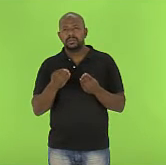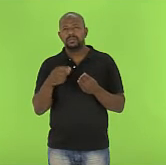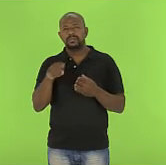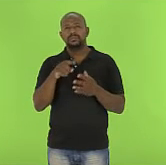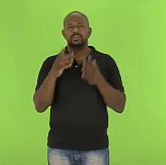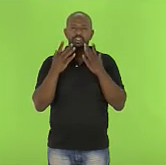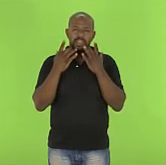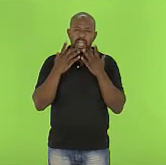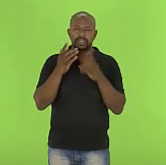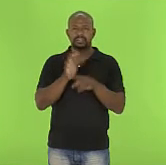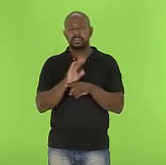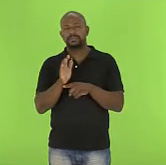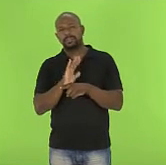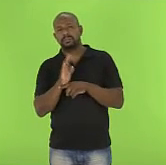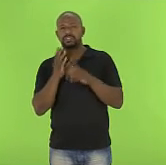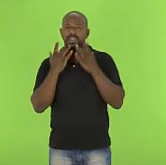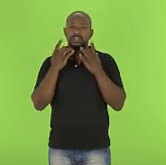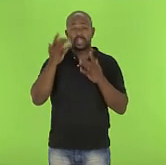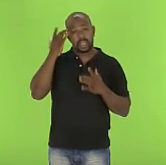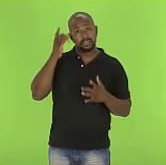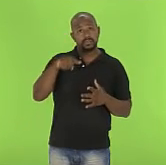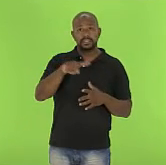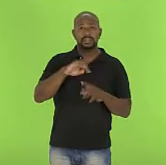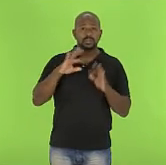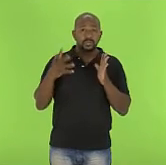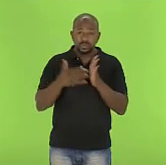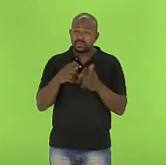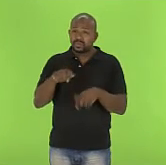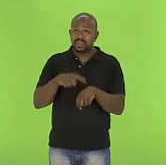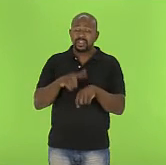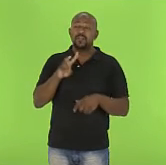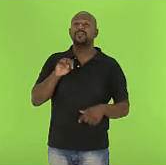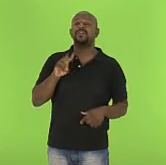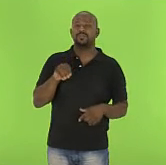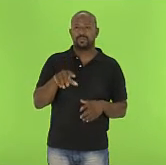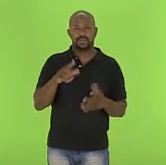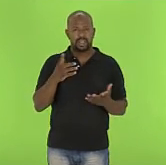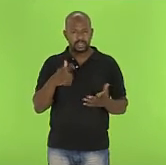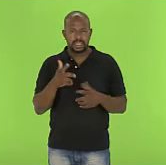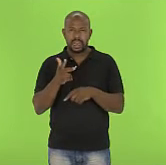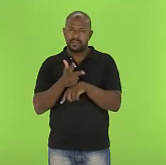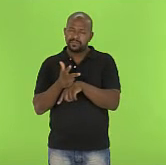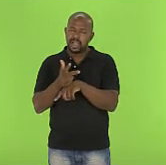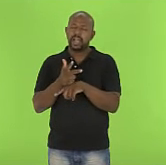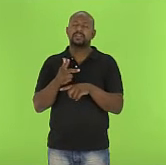do cinema-teatro. Ele está achando que vai ser tudo feito ao vivo, vai